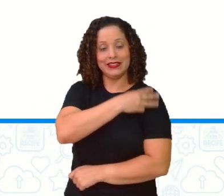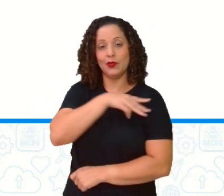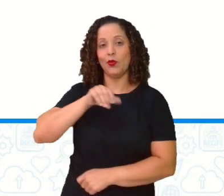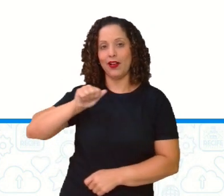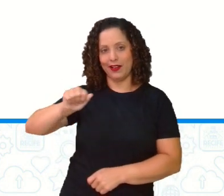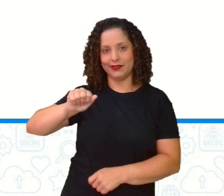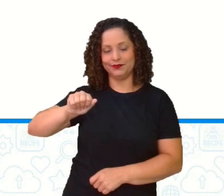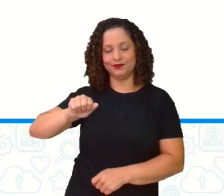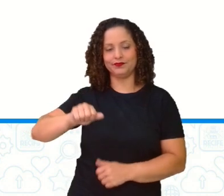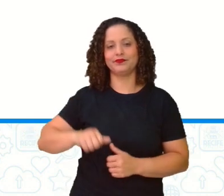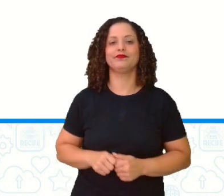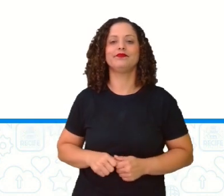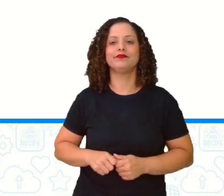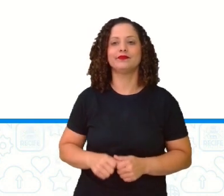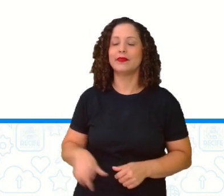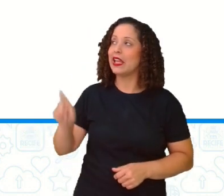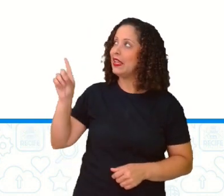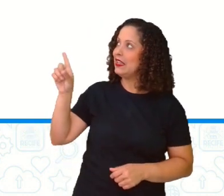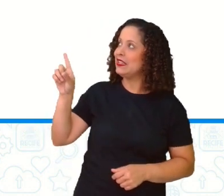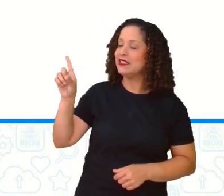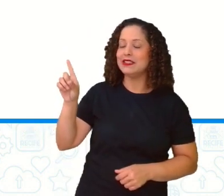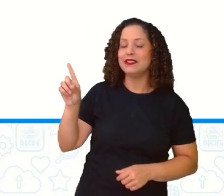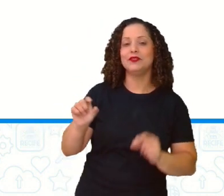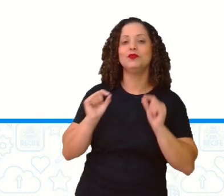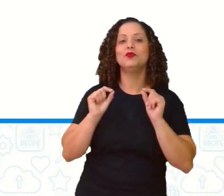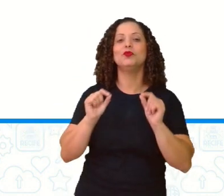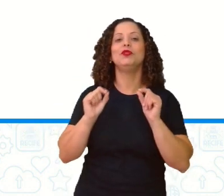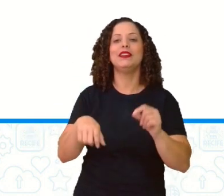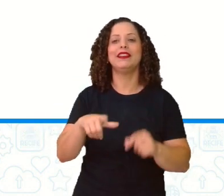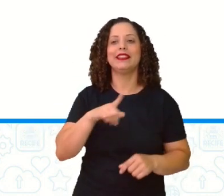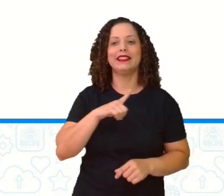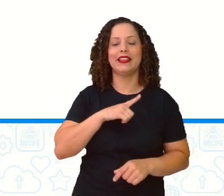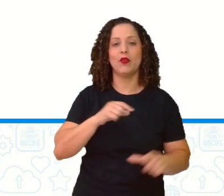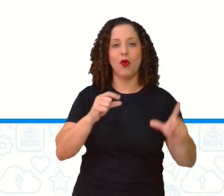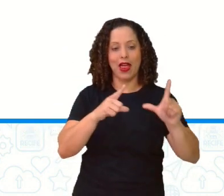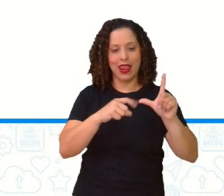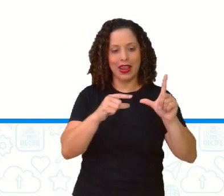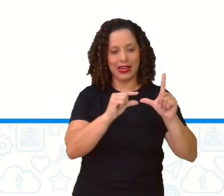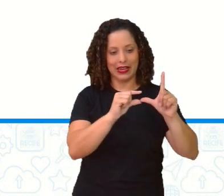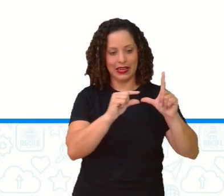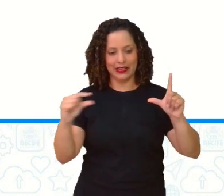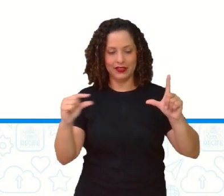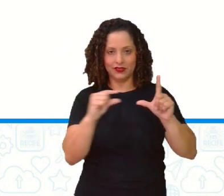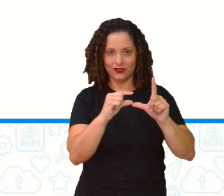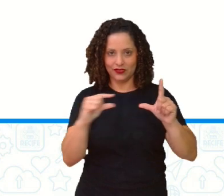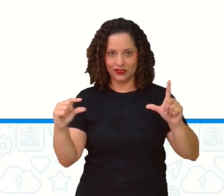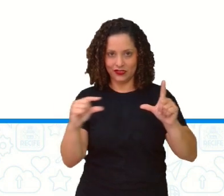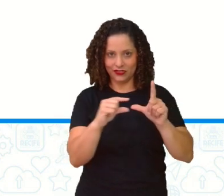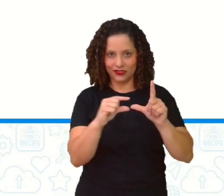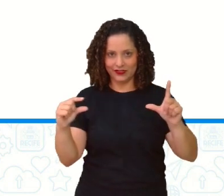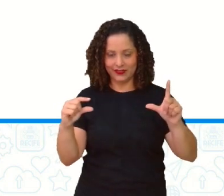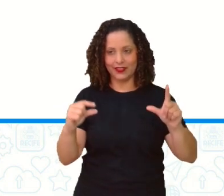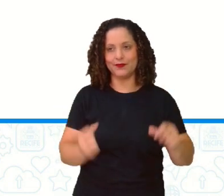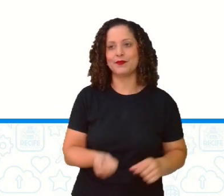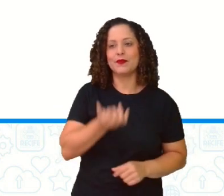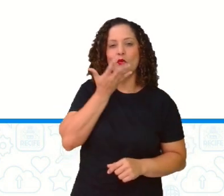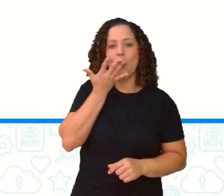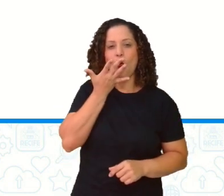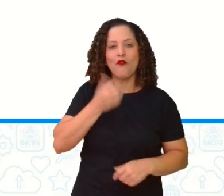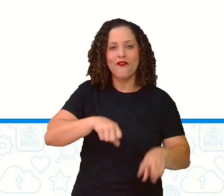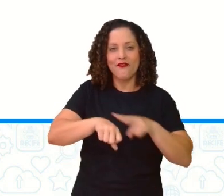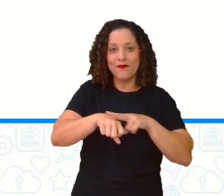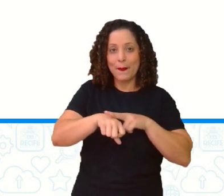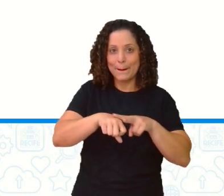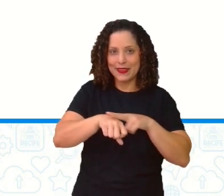A. Esse gráfico, ele tem uma legenda, se vocês observarem, a cor